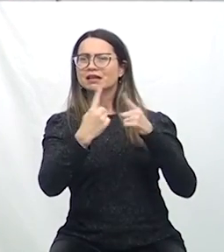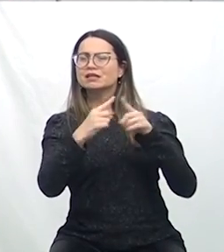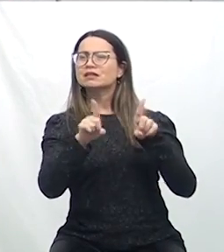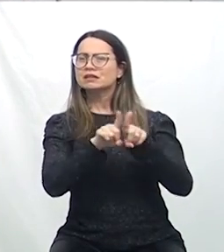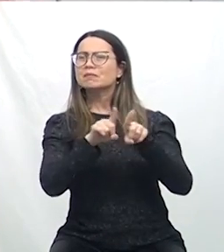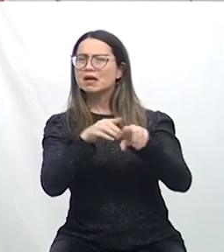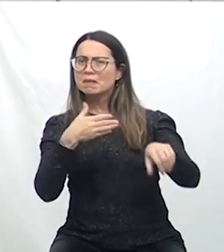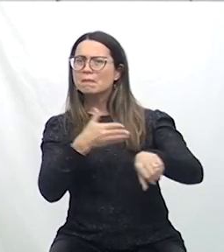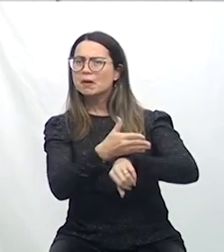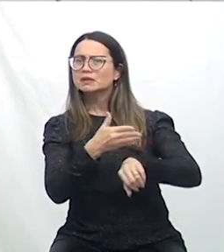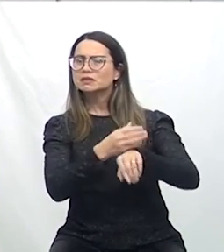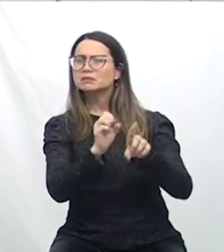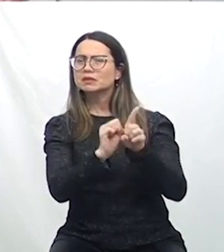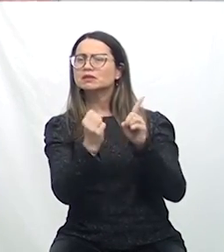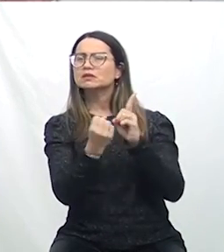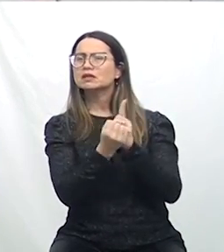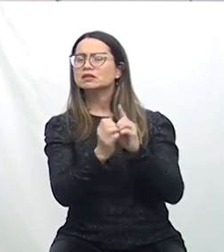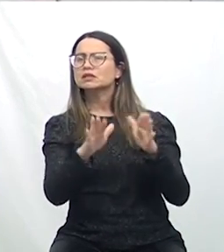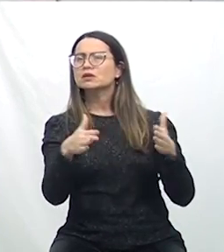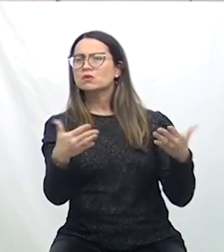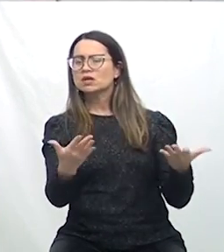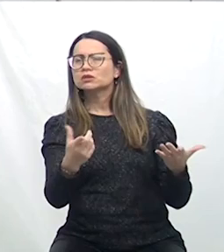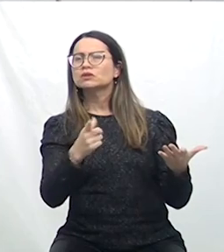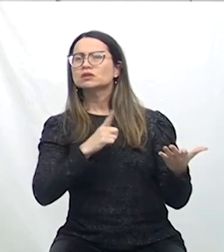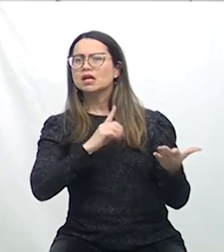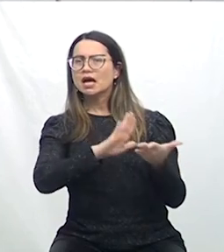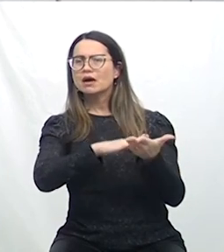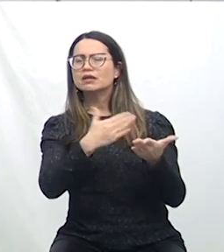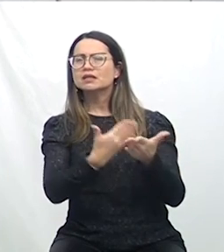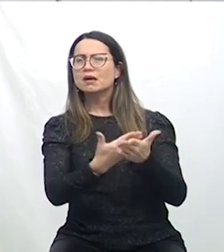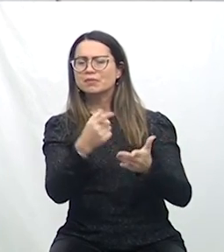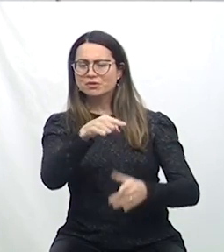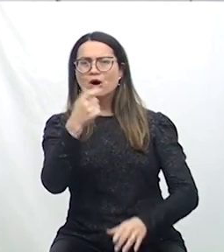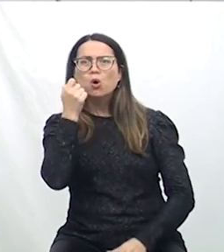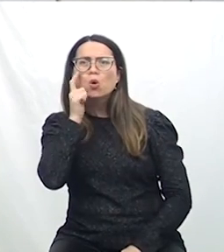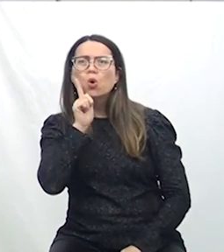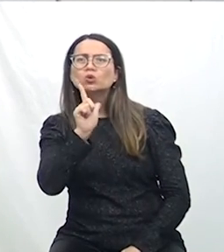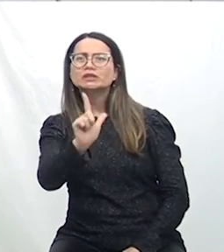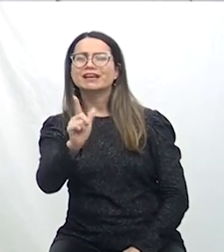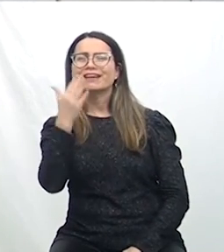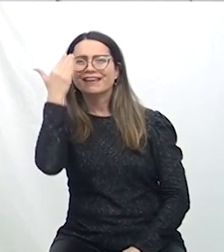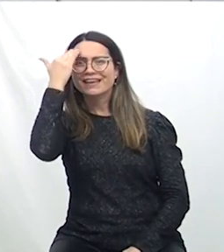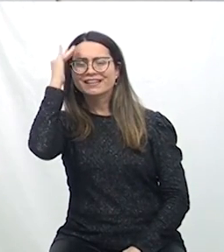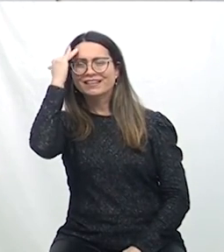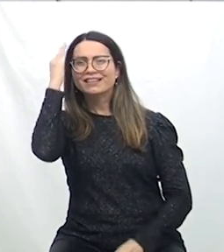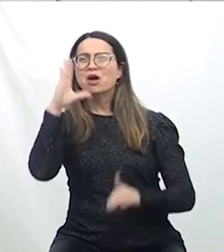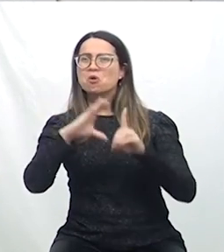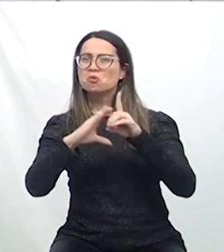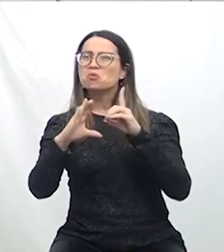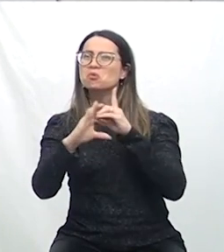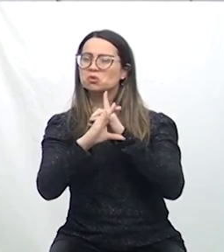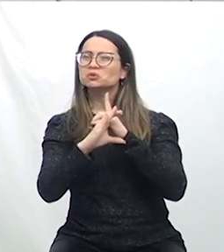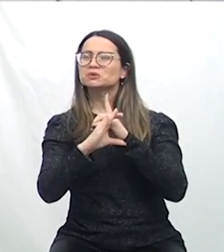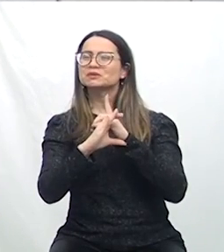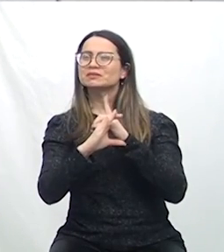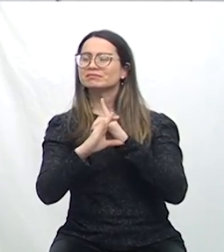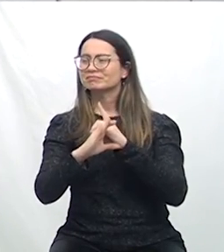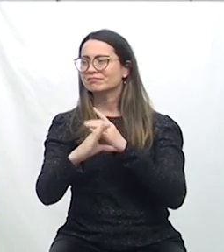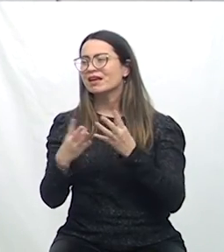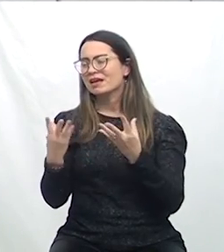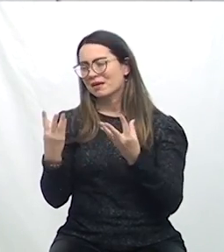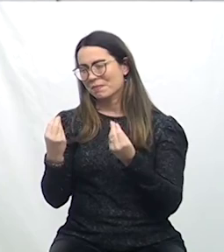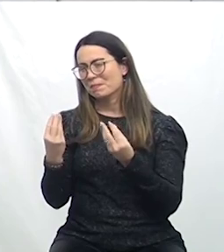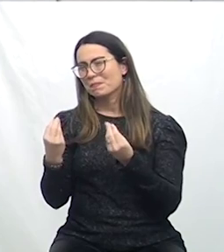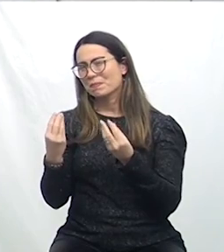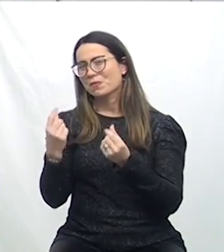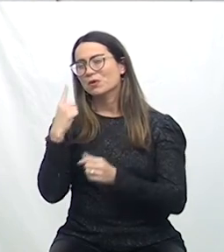social. Então, quando você tem intérprete, eles conseguem entender a dinâmica dos cultos religiosos. E muitos deles, pastor, vale a pena